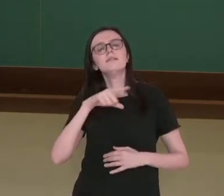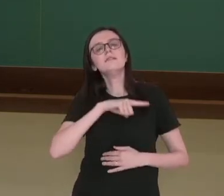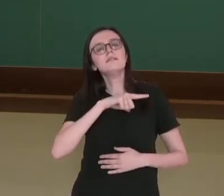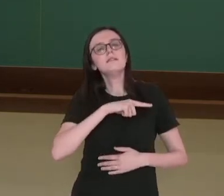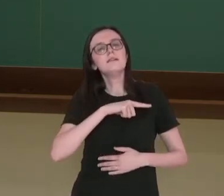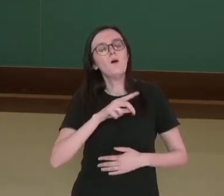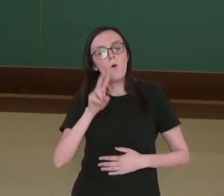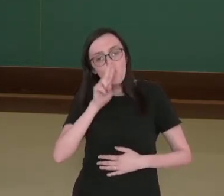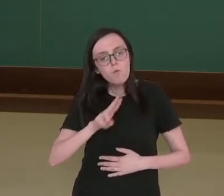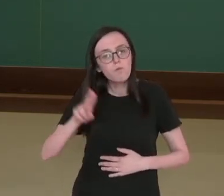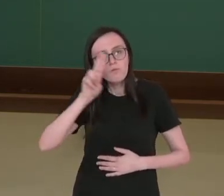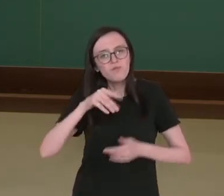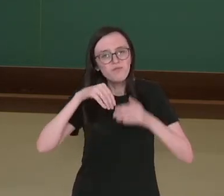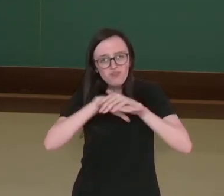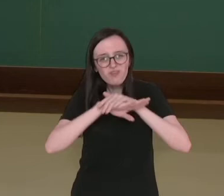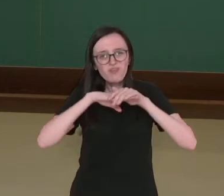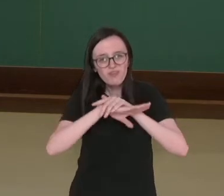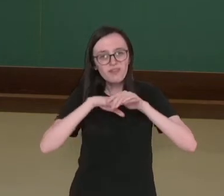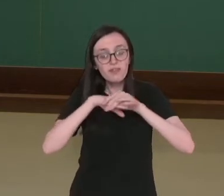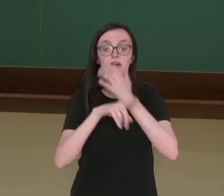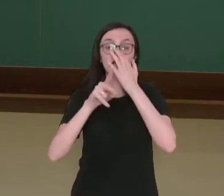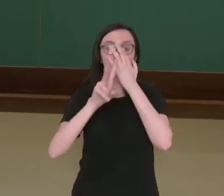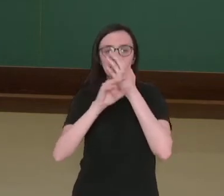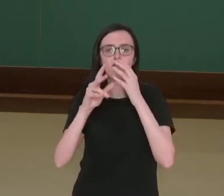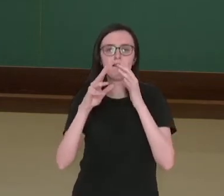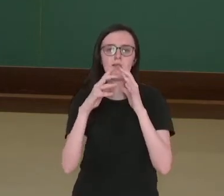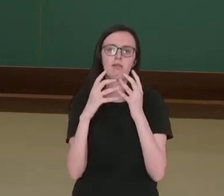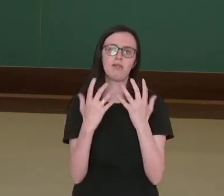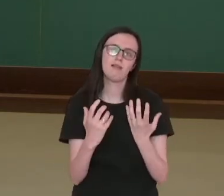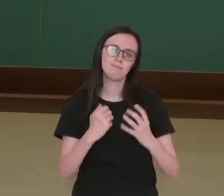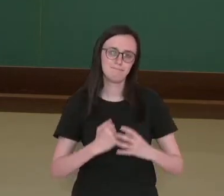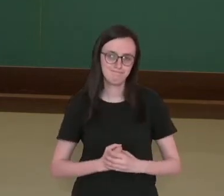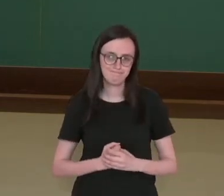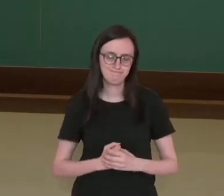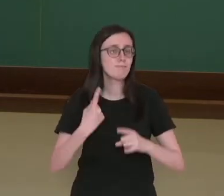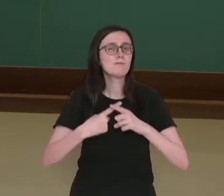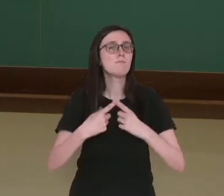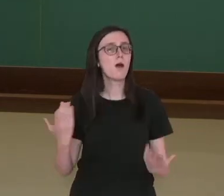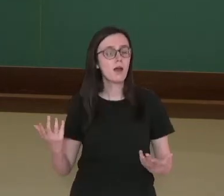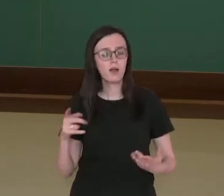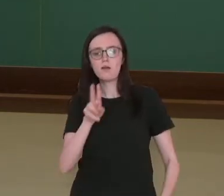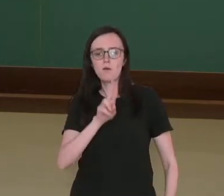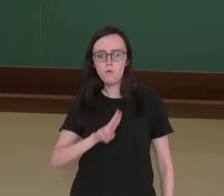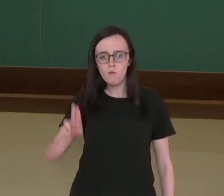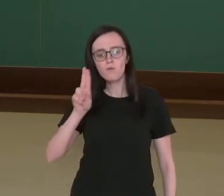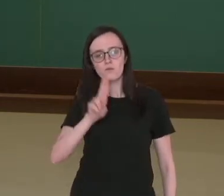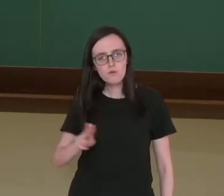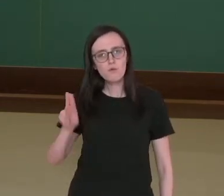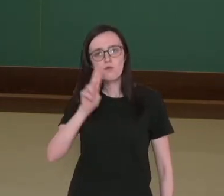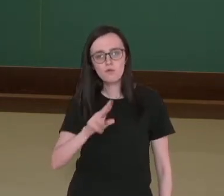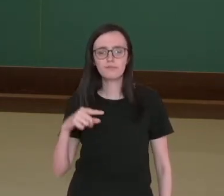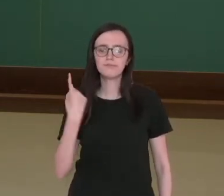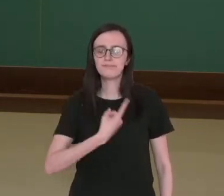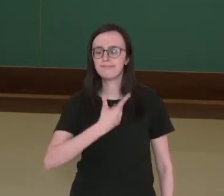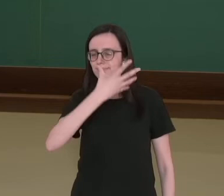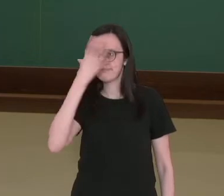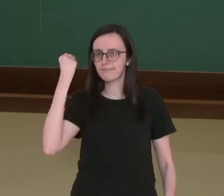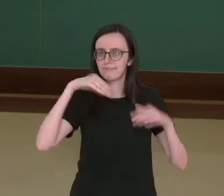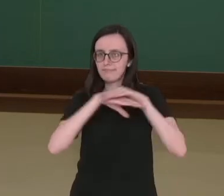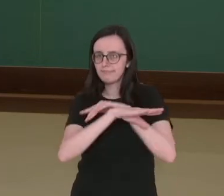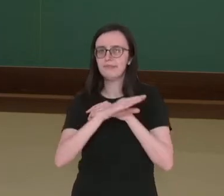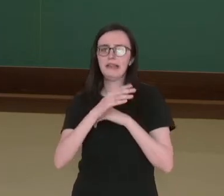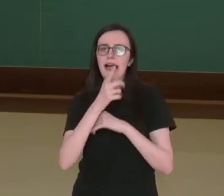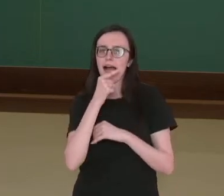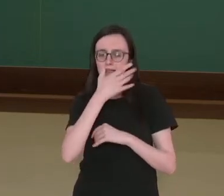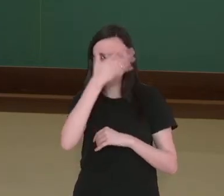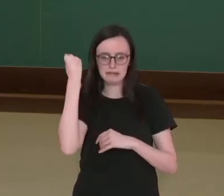vão usando essa reserva. Aí ela vai ficando murcha, né? Por quê? Porque ela vai usando e a gente esquece de colocar